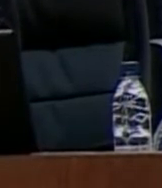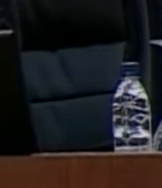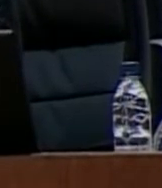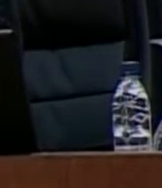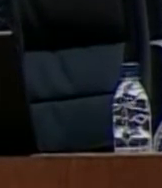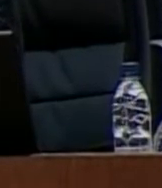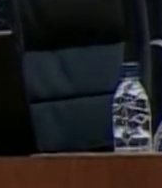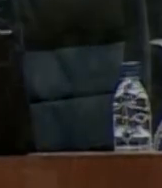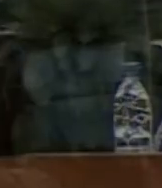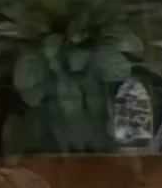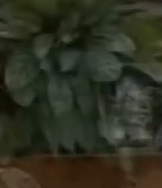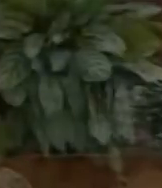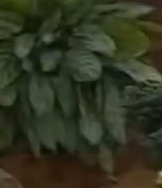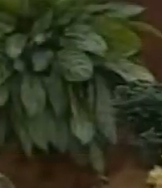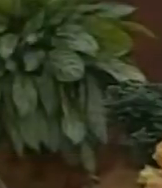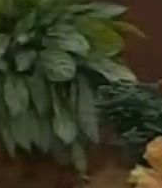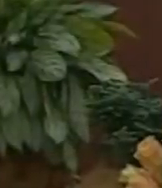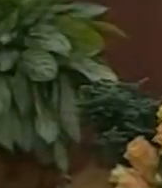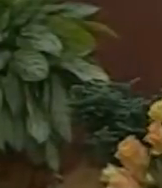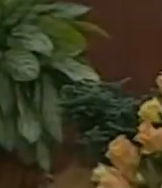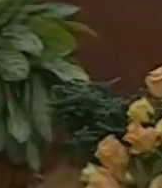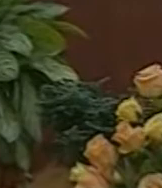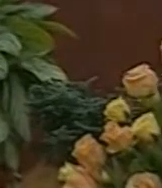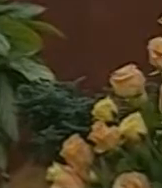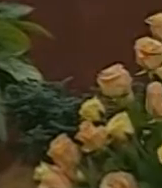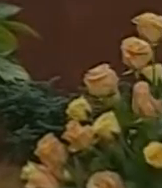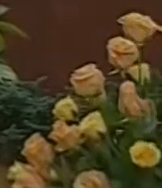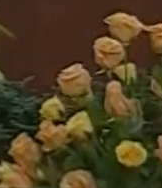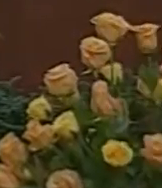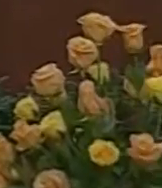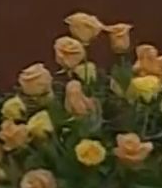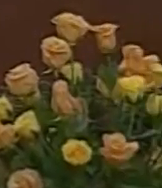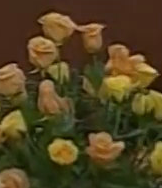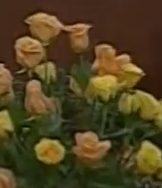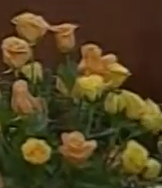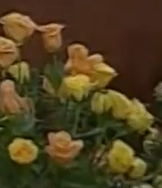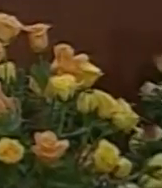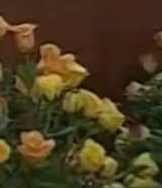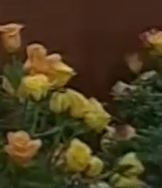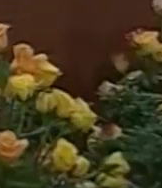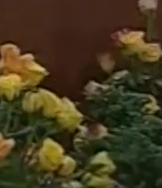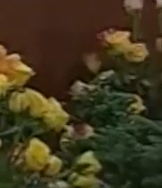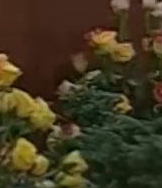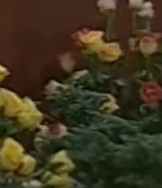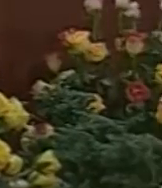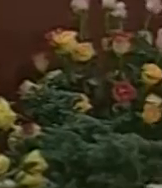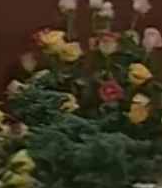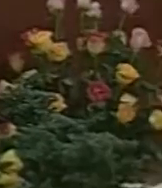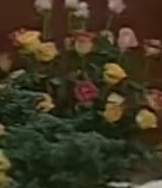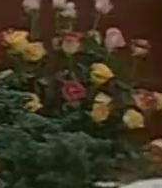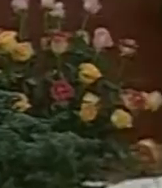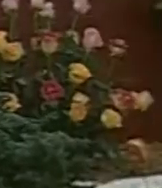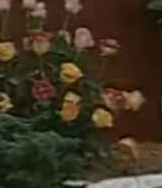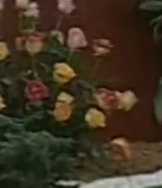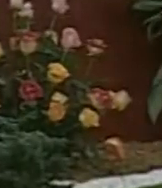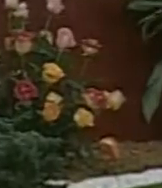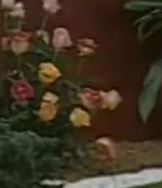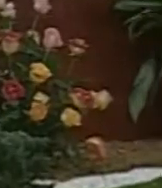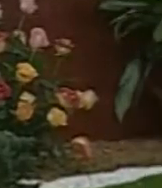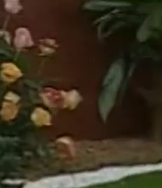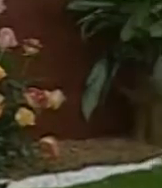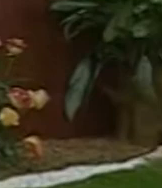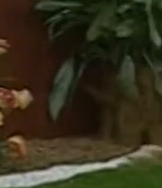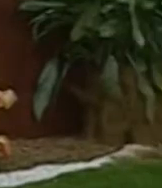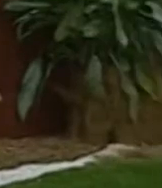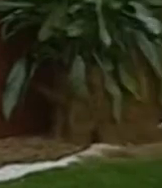à sua integração produtiva. Ao mesmo tempo, é simbólico o fato de que,